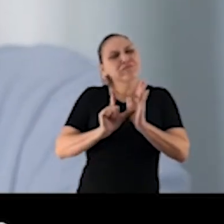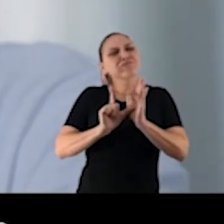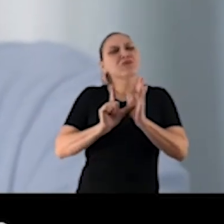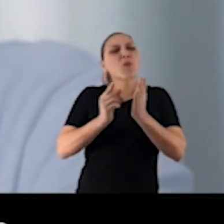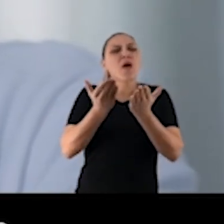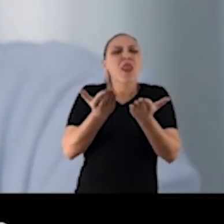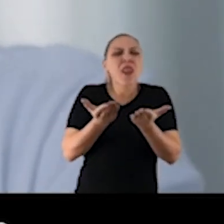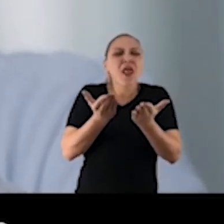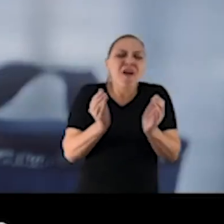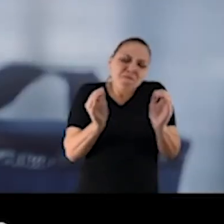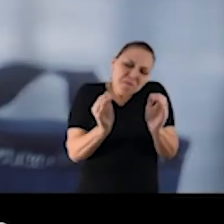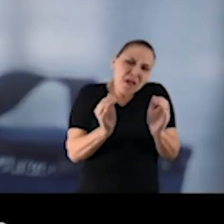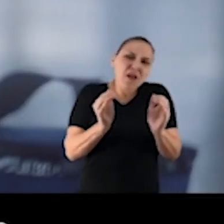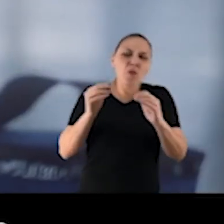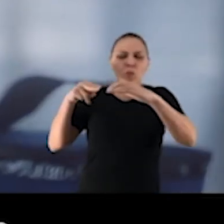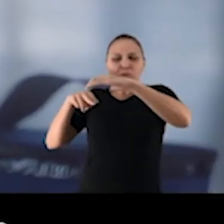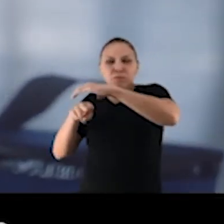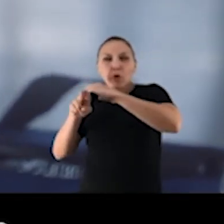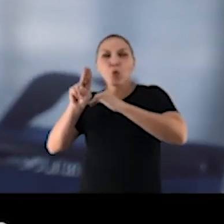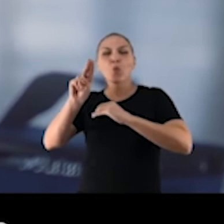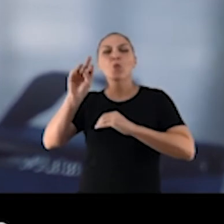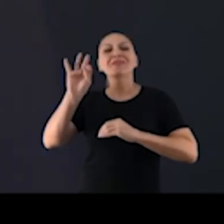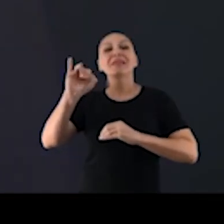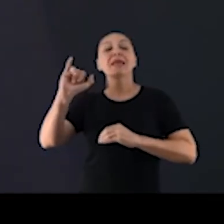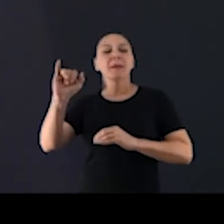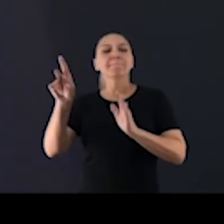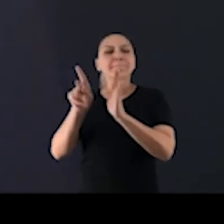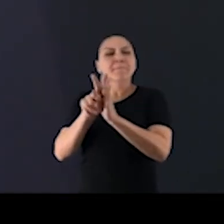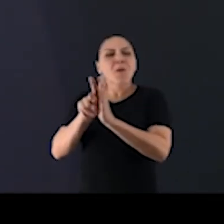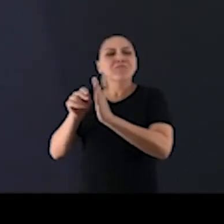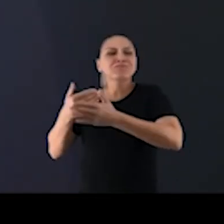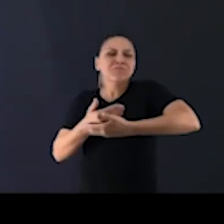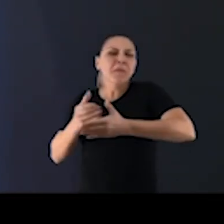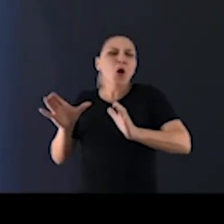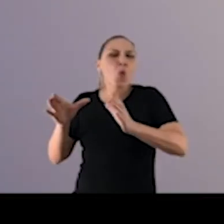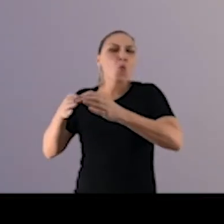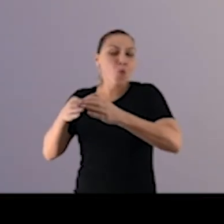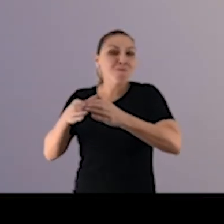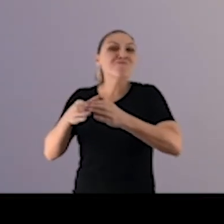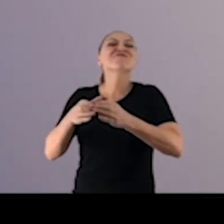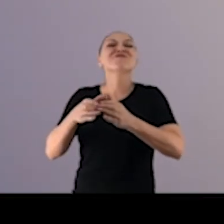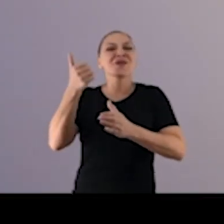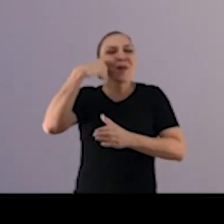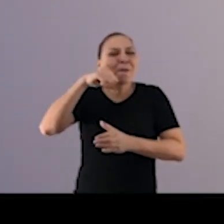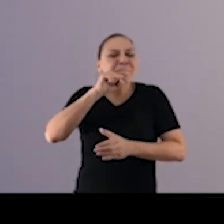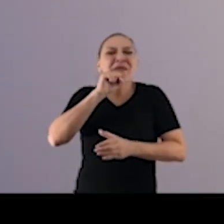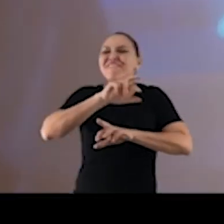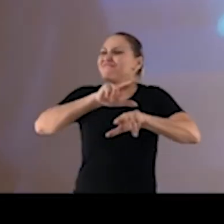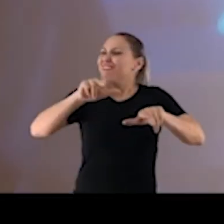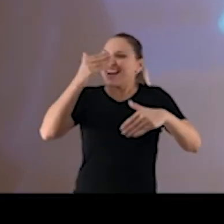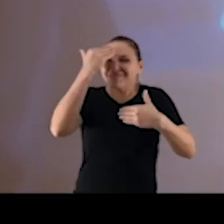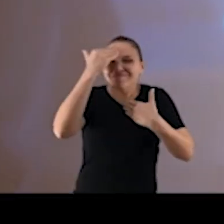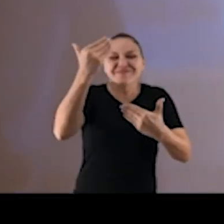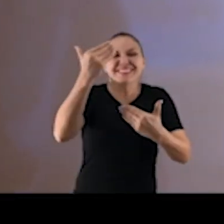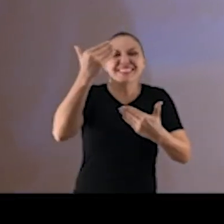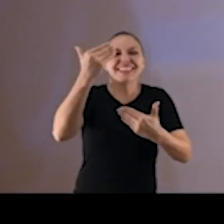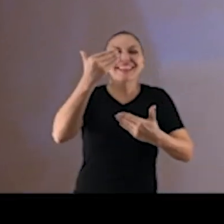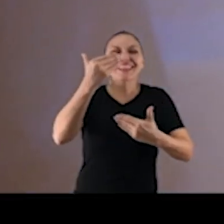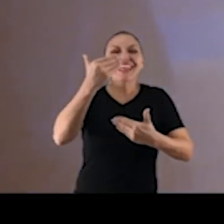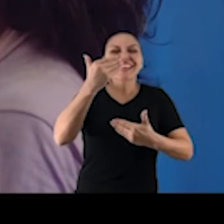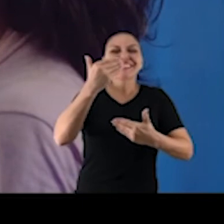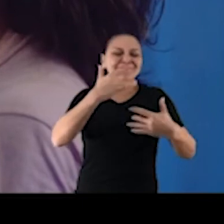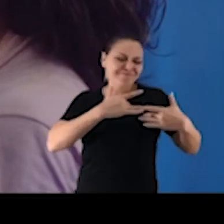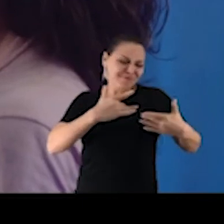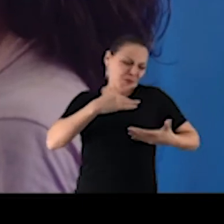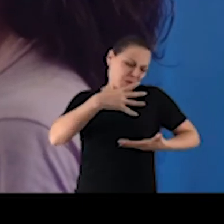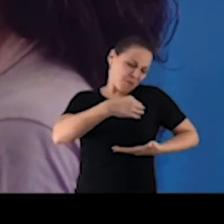baixo peso internados em unidades neonatais. E por isso, muitas mães agradecem. Doe leite materno